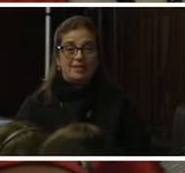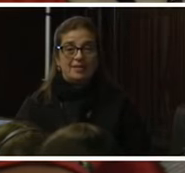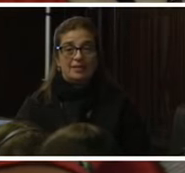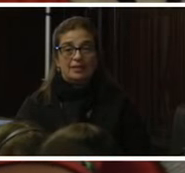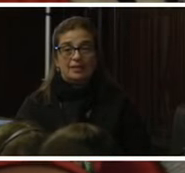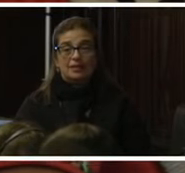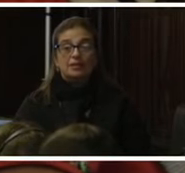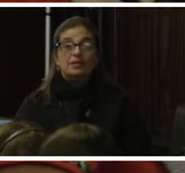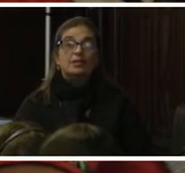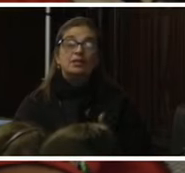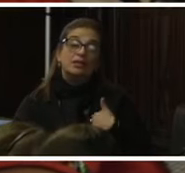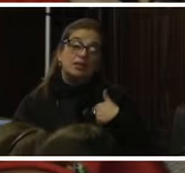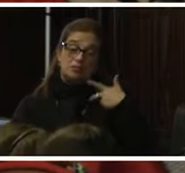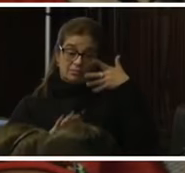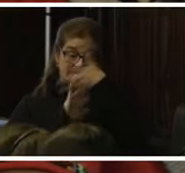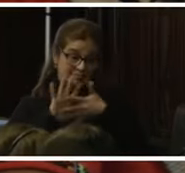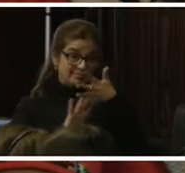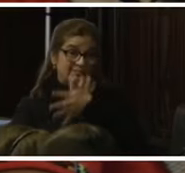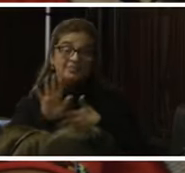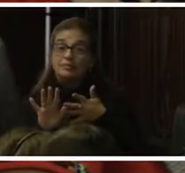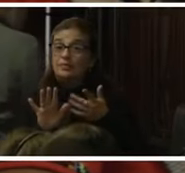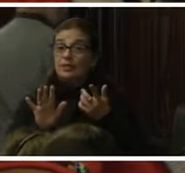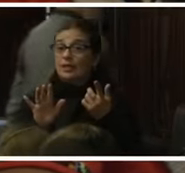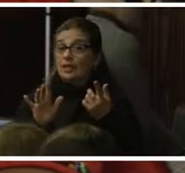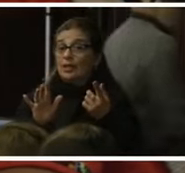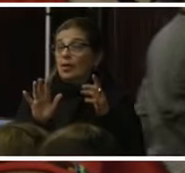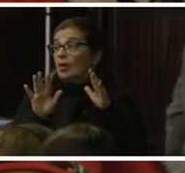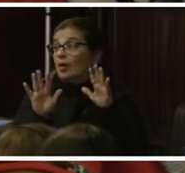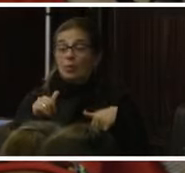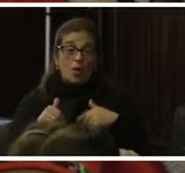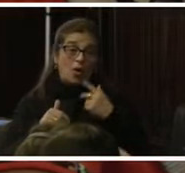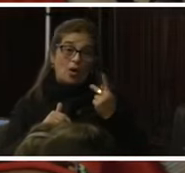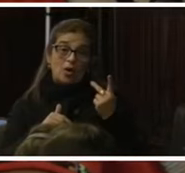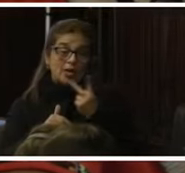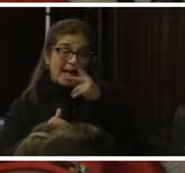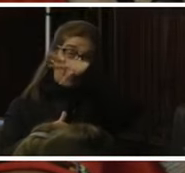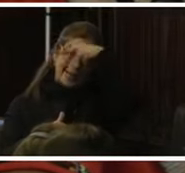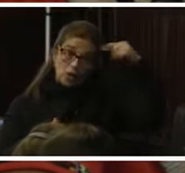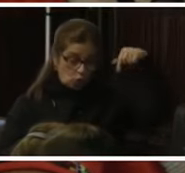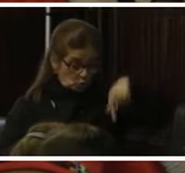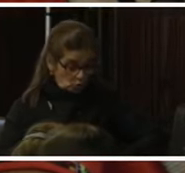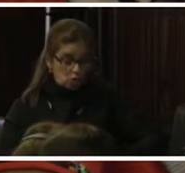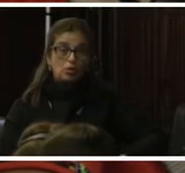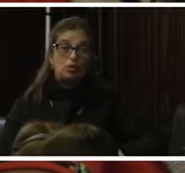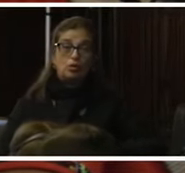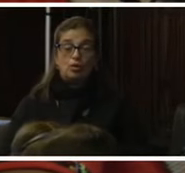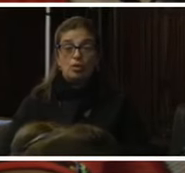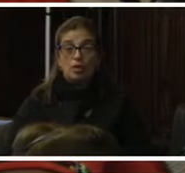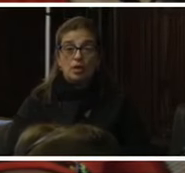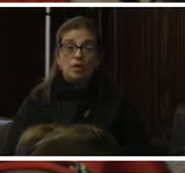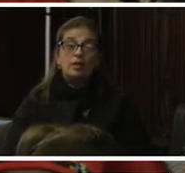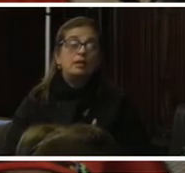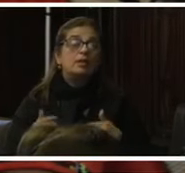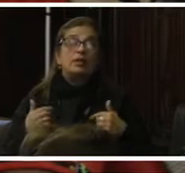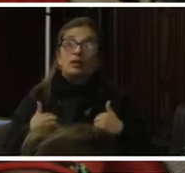eu falo pelo pelo guarani caiu a de mato grosso do sul então